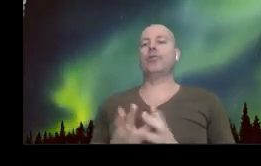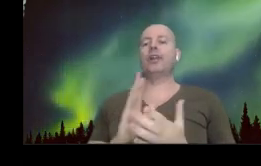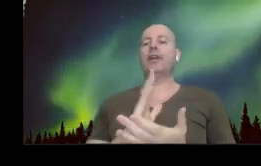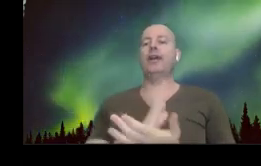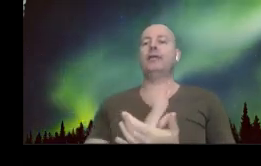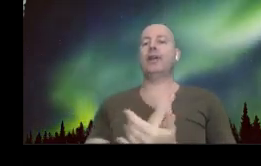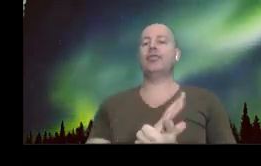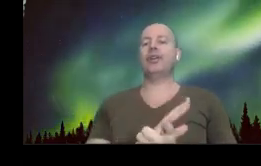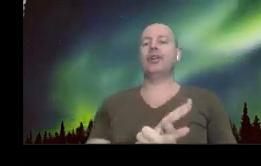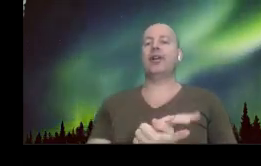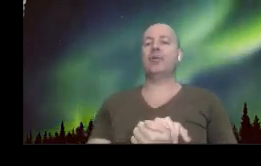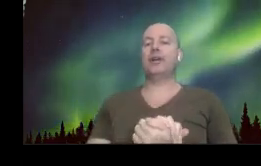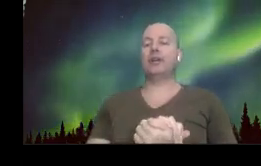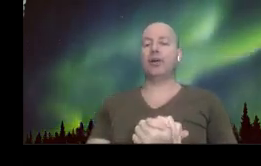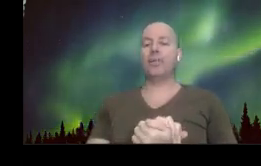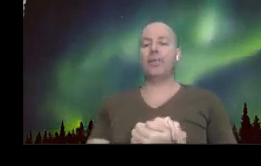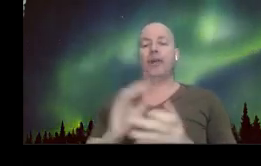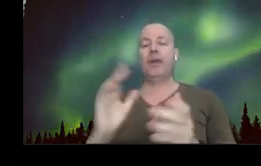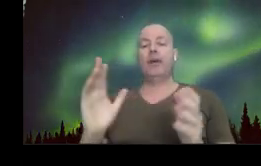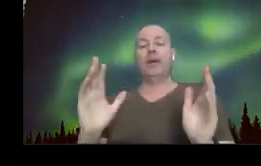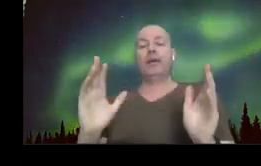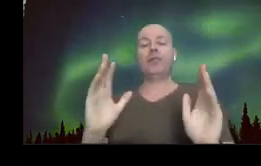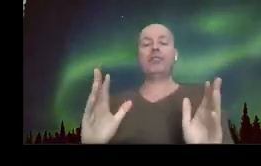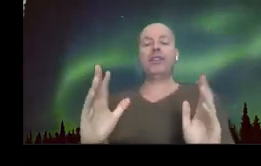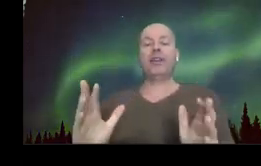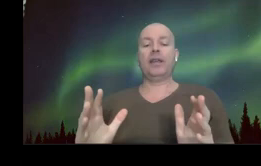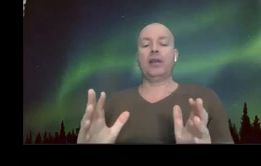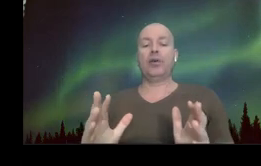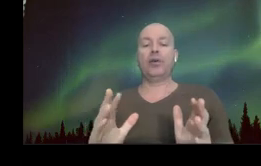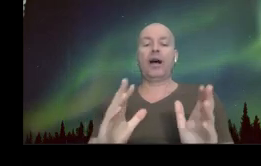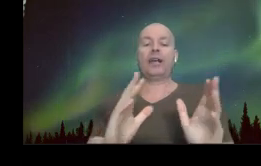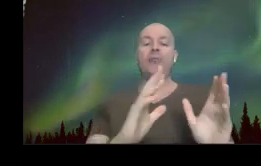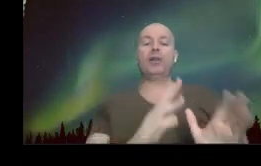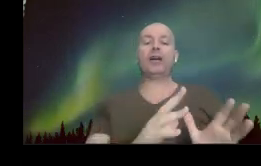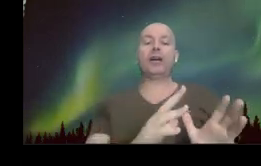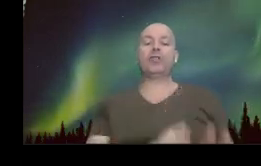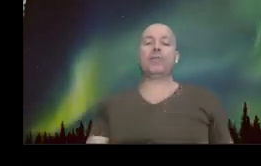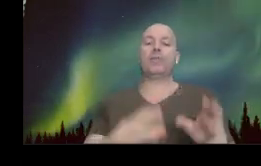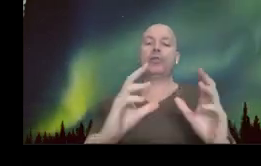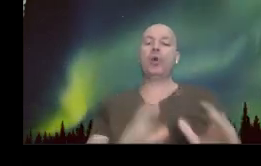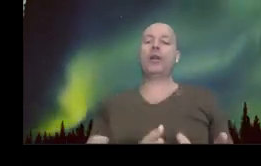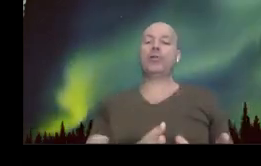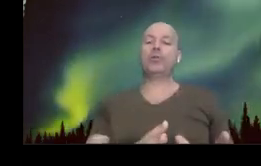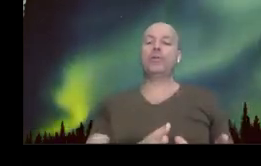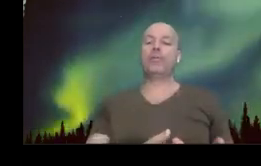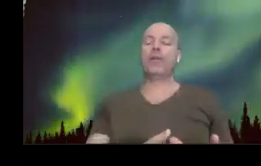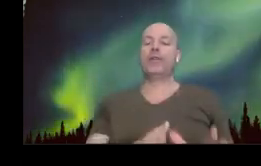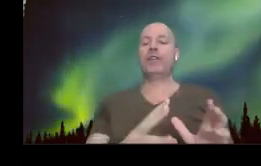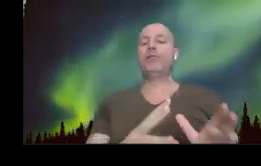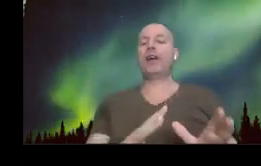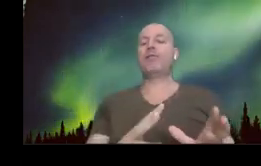já teve sobre heterogeneidade ambiental. Se você tem aquela bola grande, toda